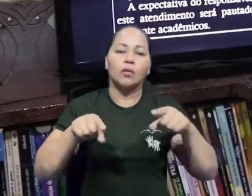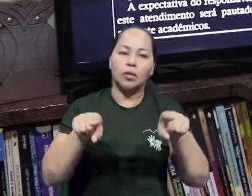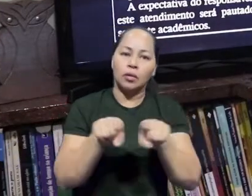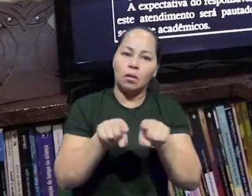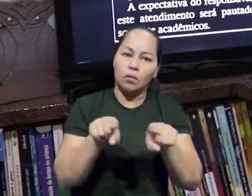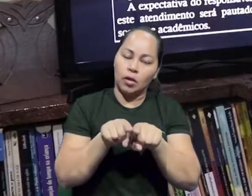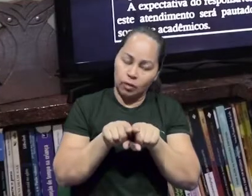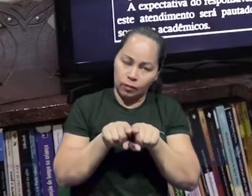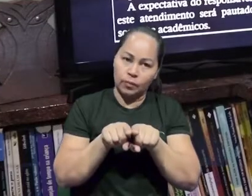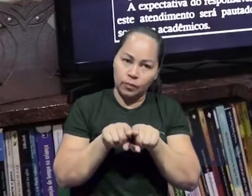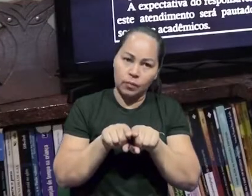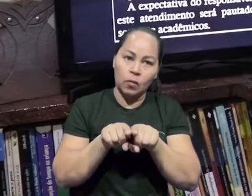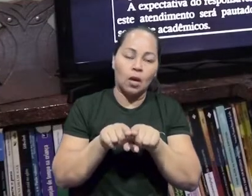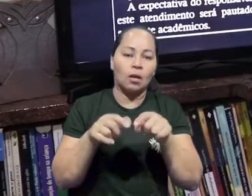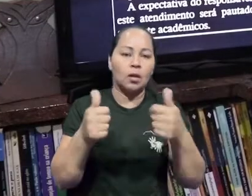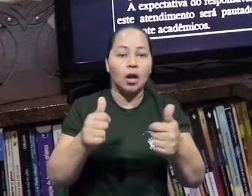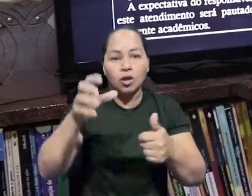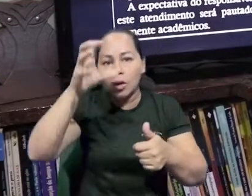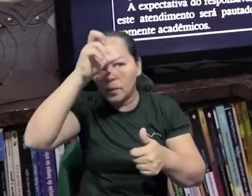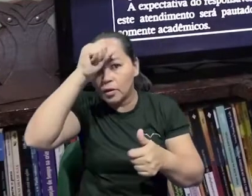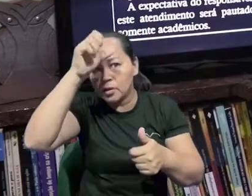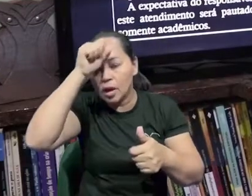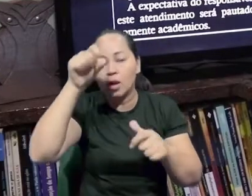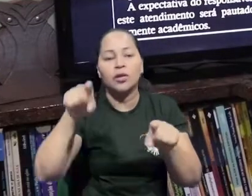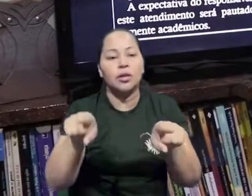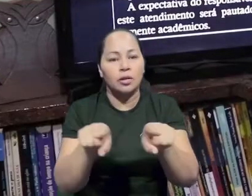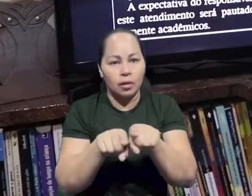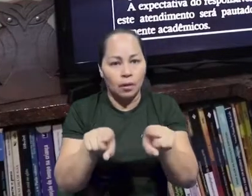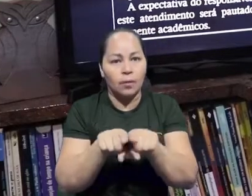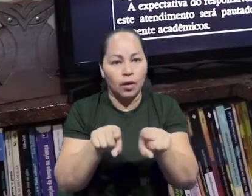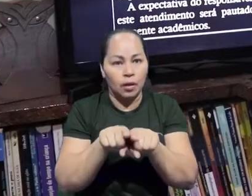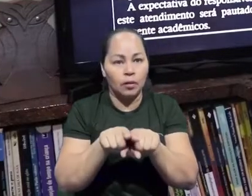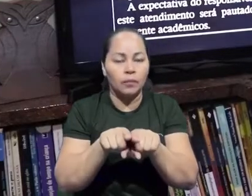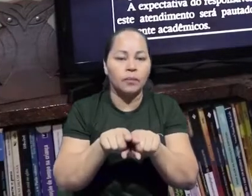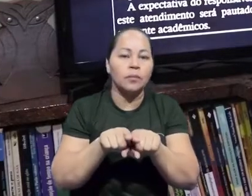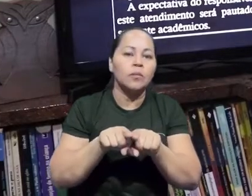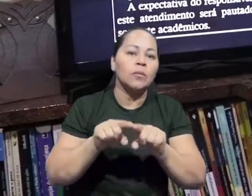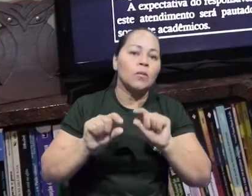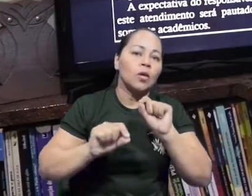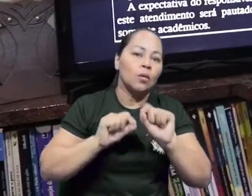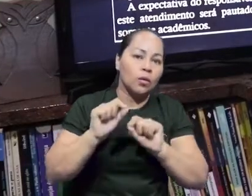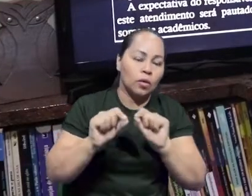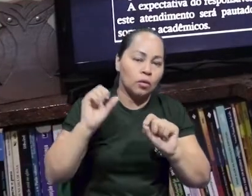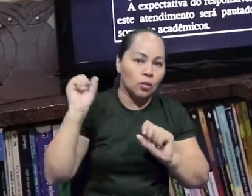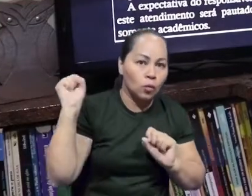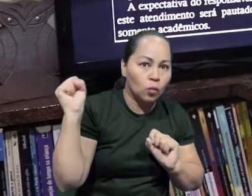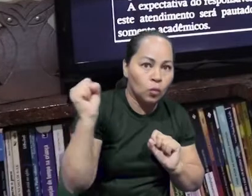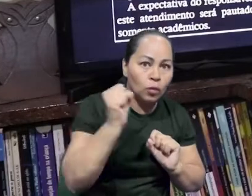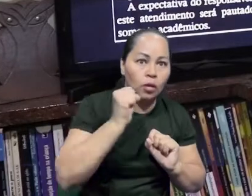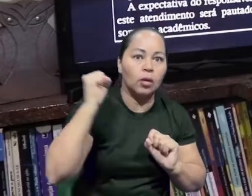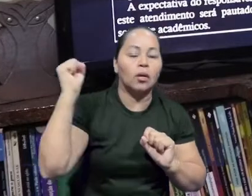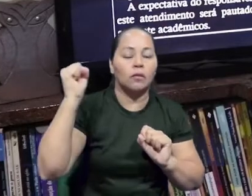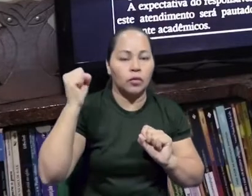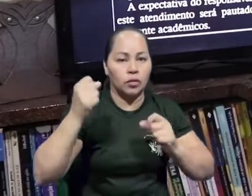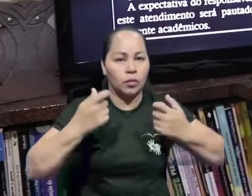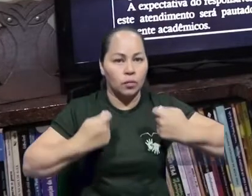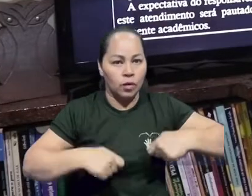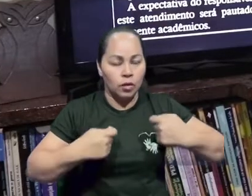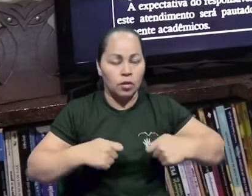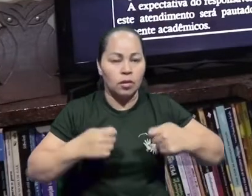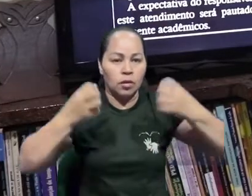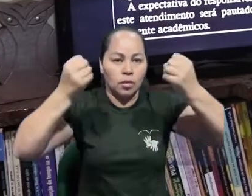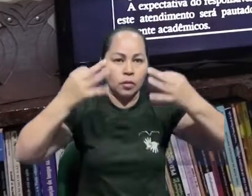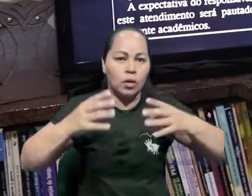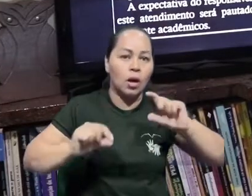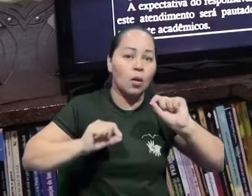funcionais, não somente os acadêmicos. Então, no caso de um aluno com deficiência intelectual grave, a gente tem que pontuar deixar muito claro